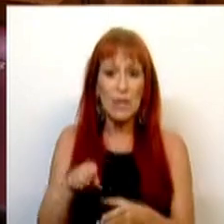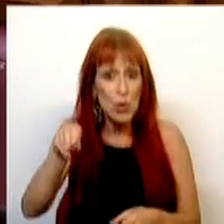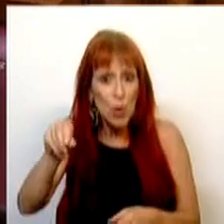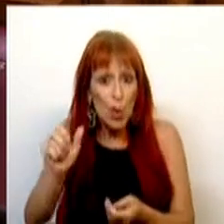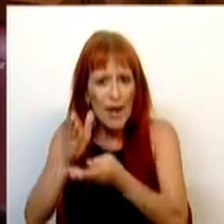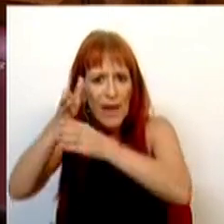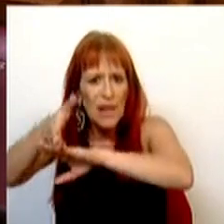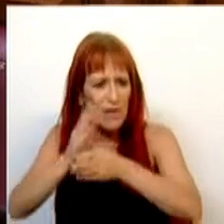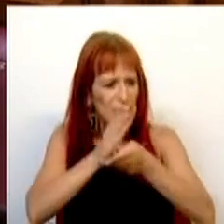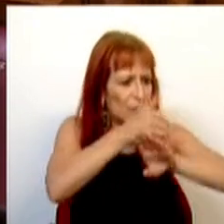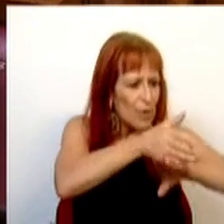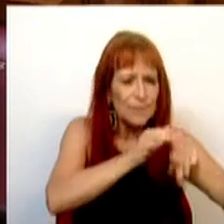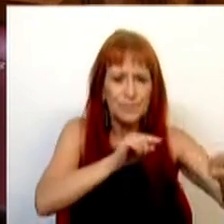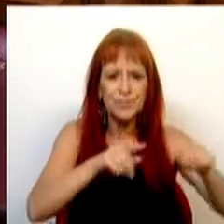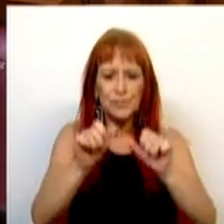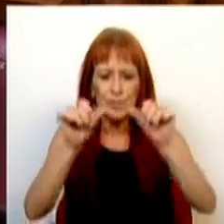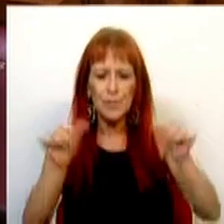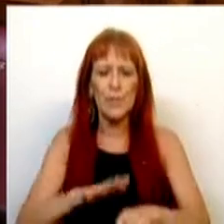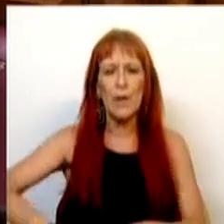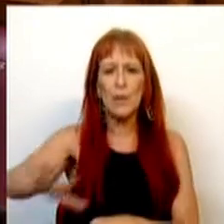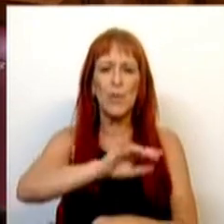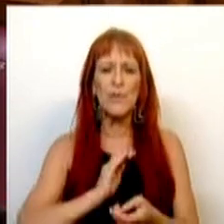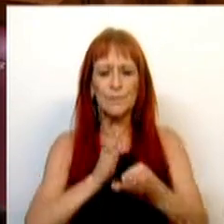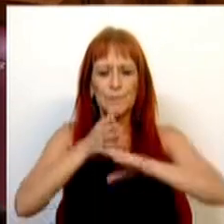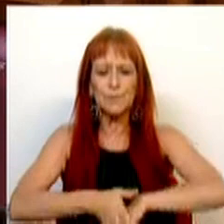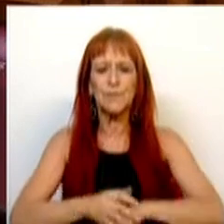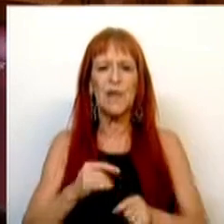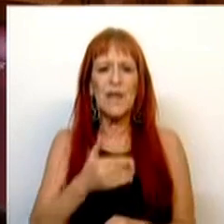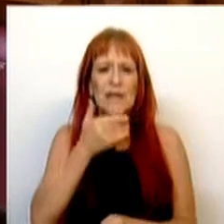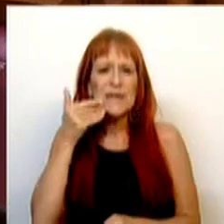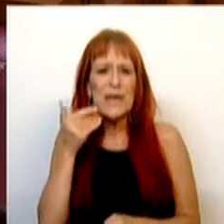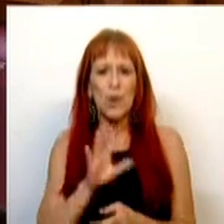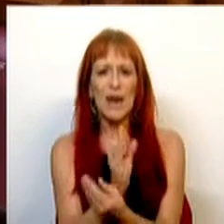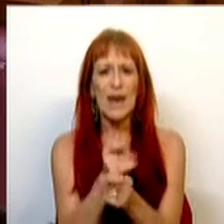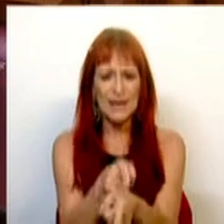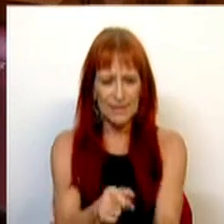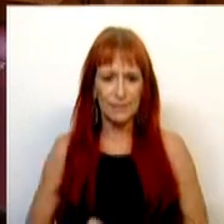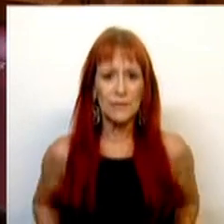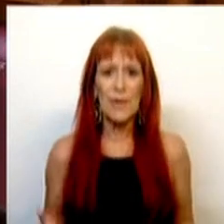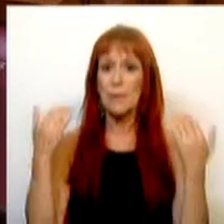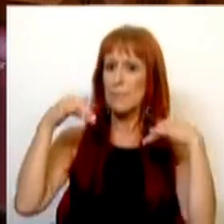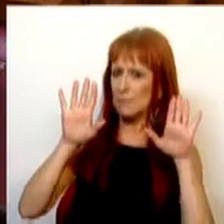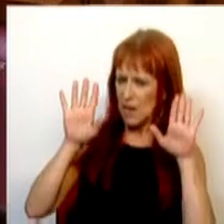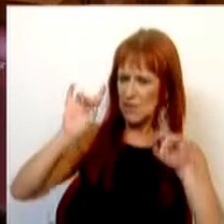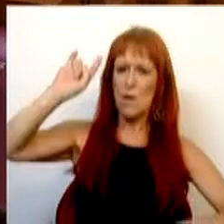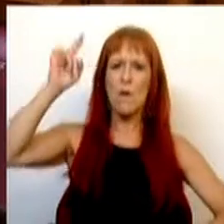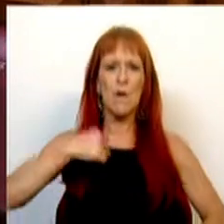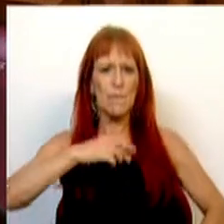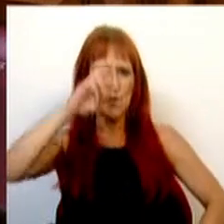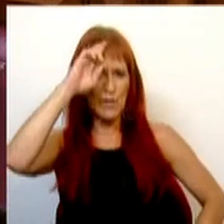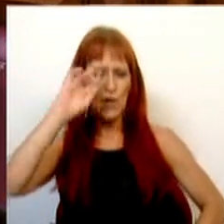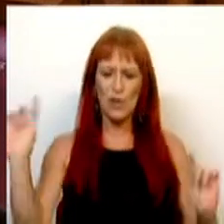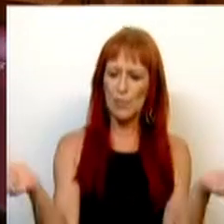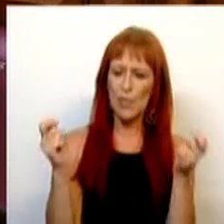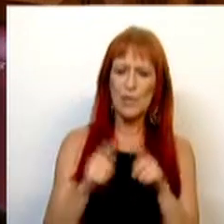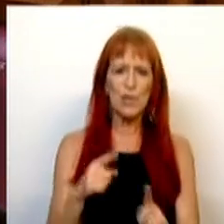de intervenção no âmbito do Sistema Nacional de Intervenção Precoce na Infância. Contudo, apesar do esforço na